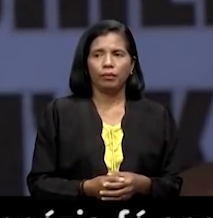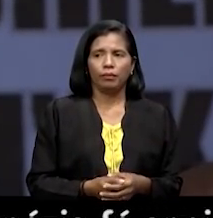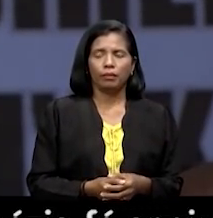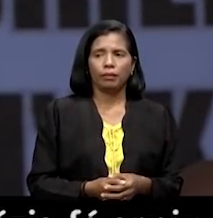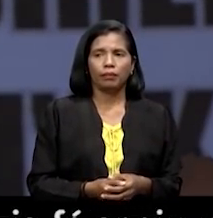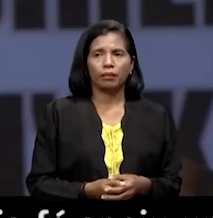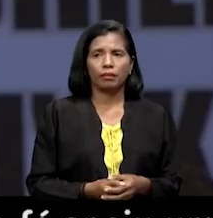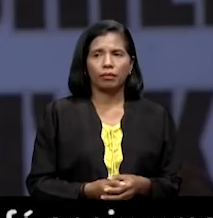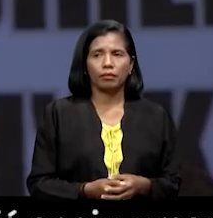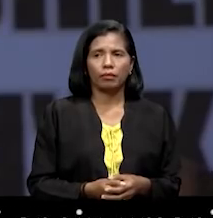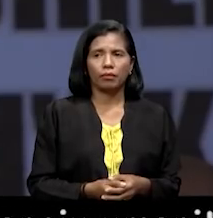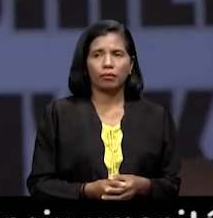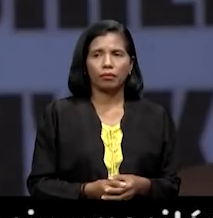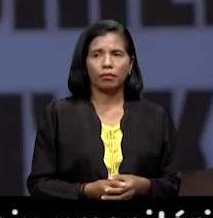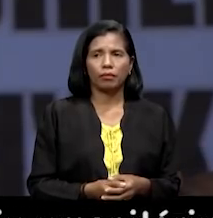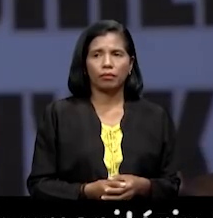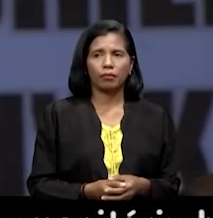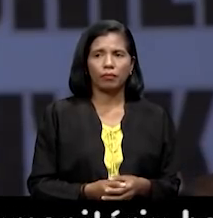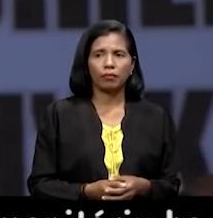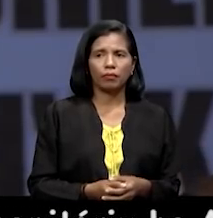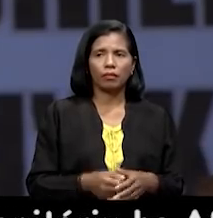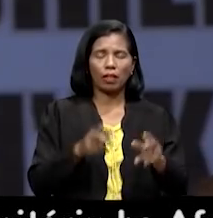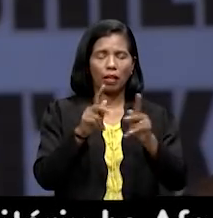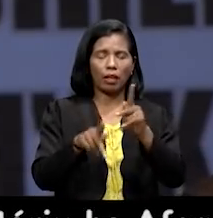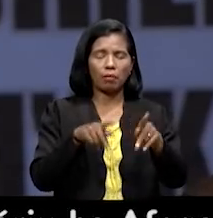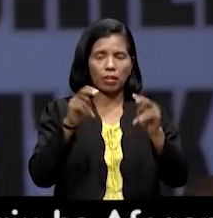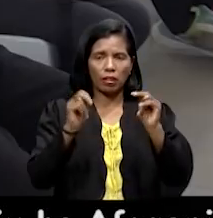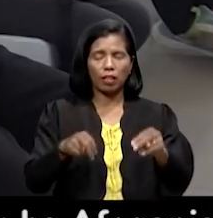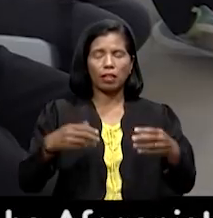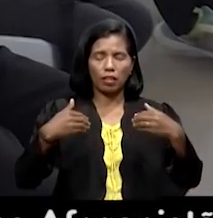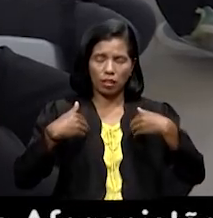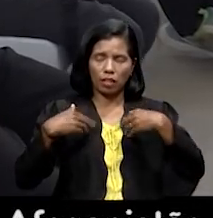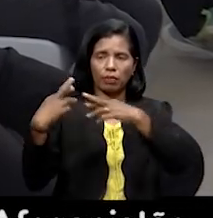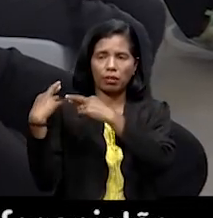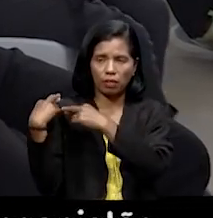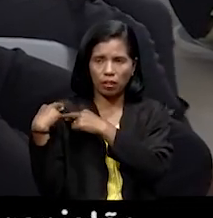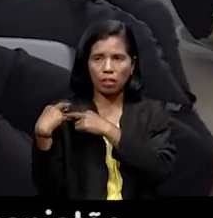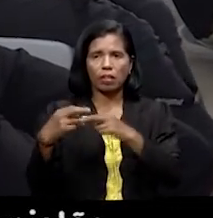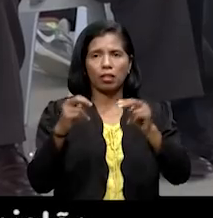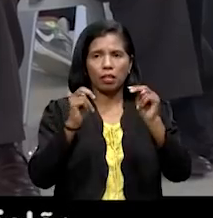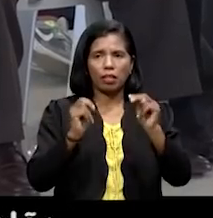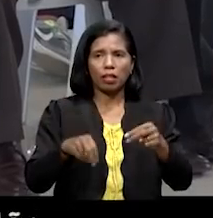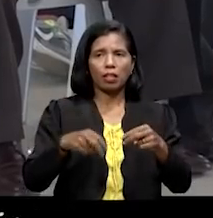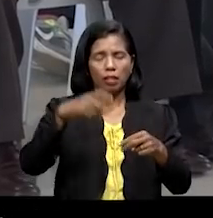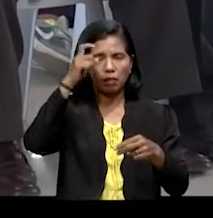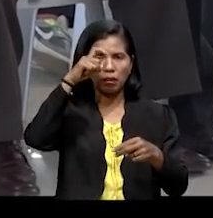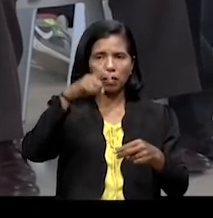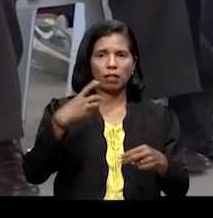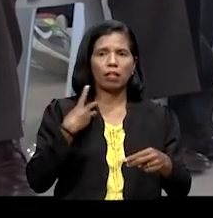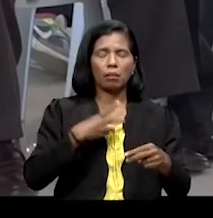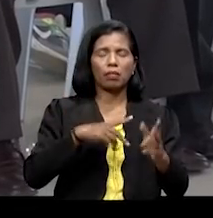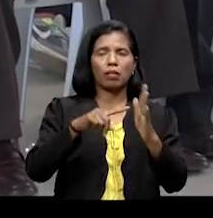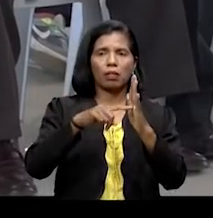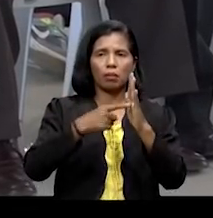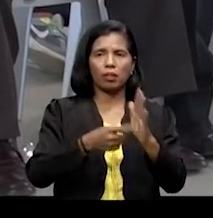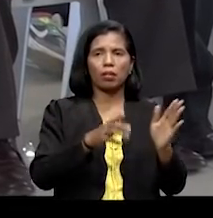Geração fundamental do Irani tem que ir a responsabilidade, tem que ir a responsabilização. A missão é Rabu, processo de